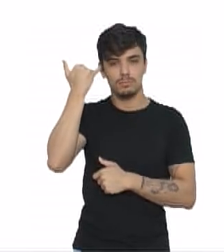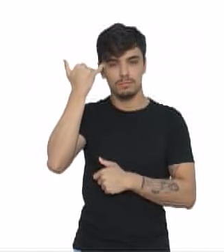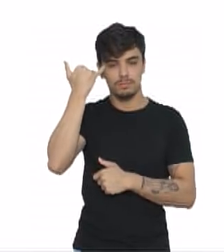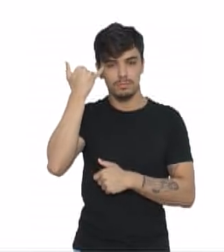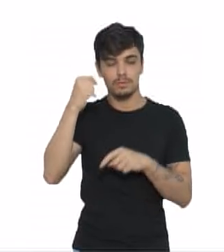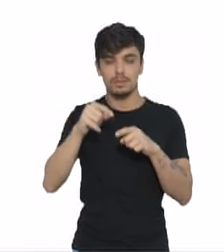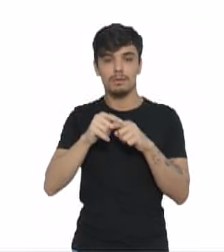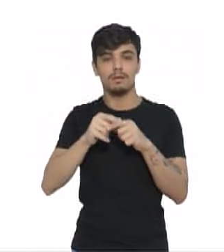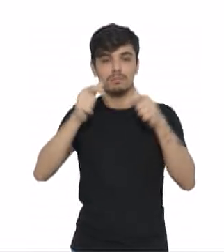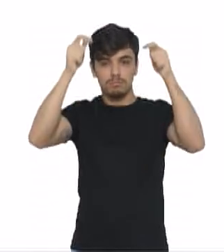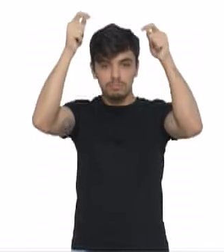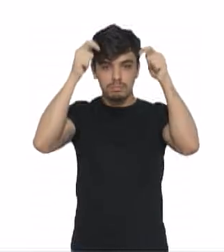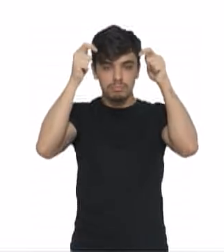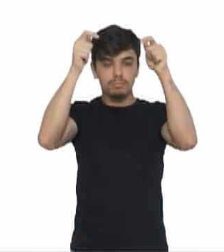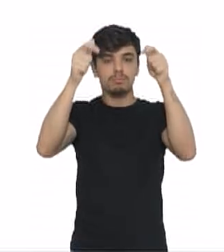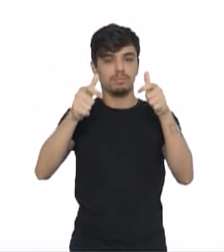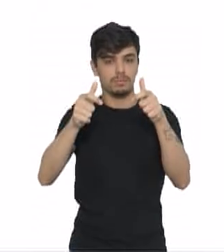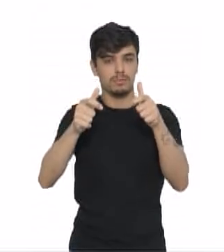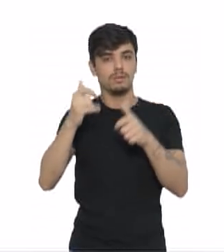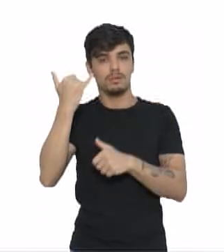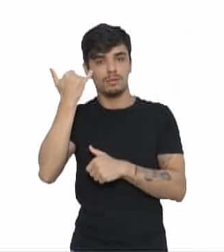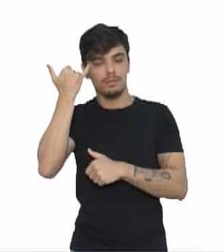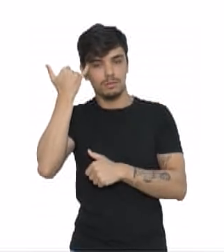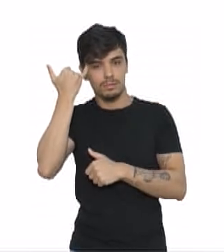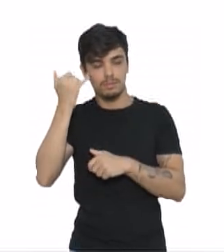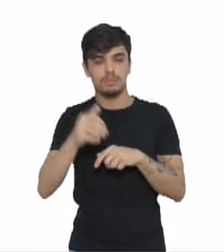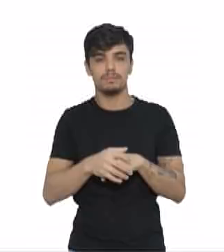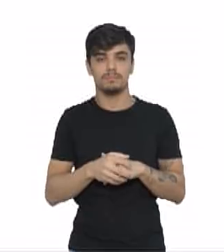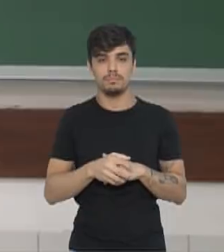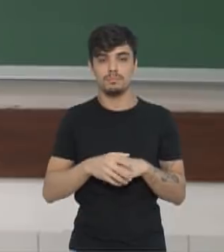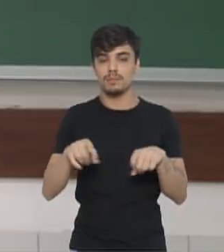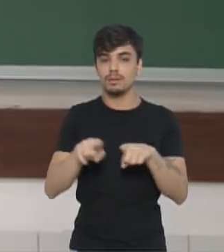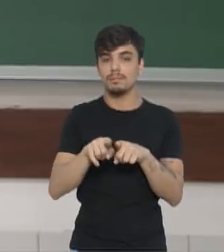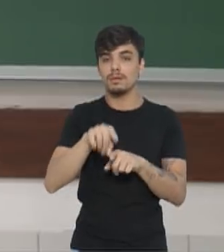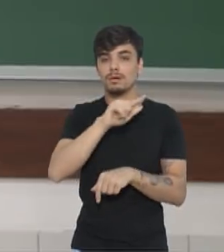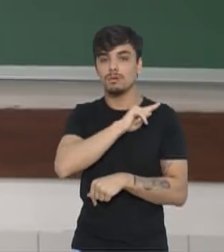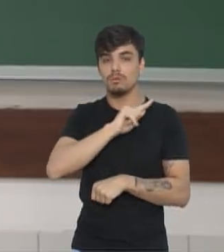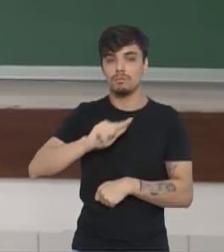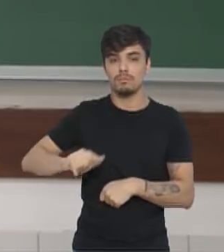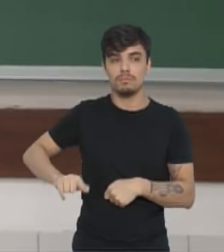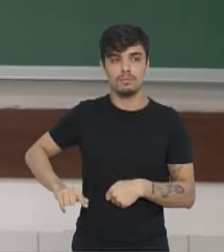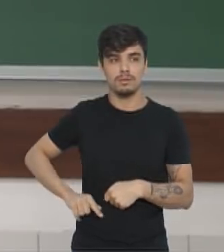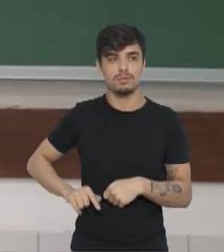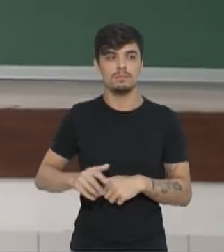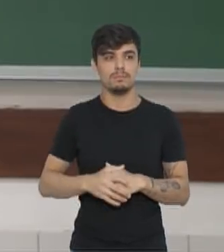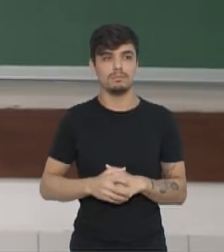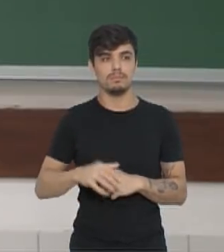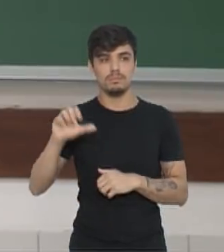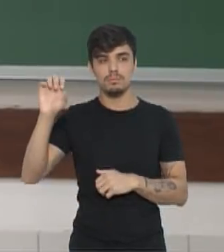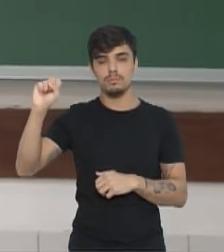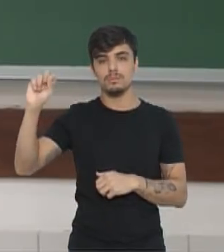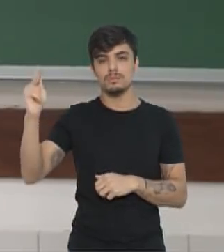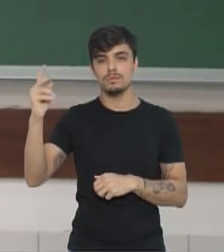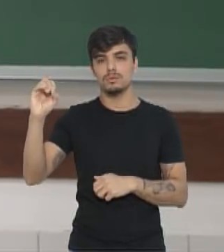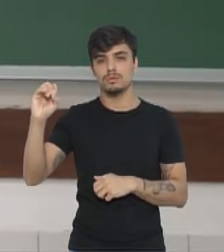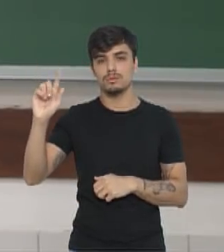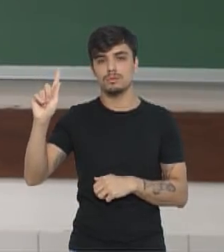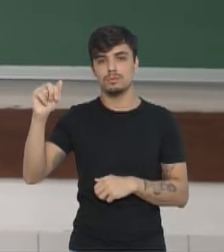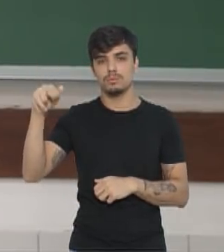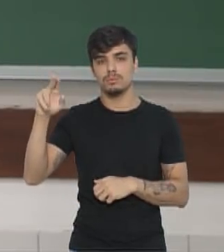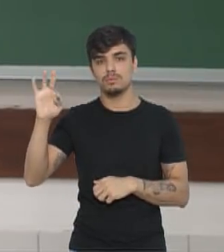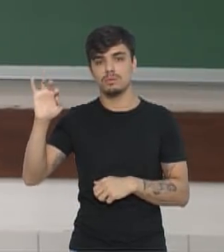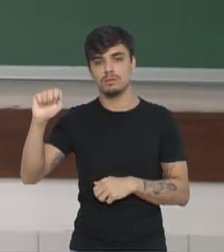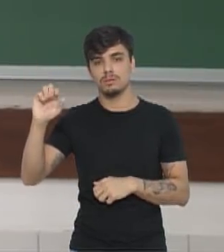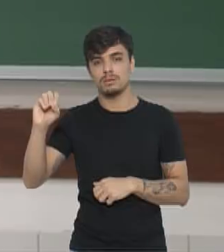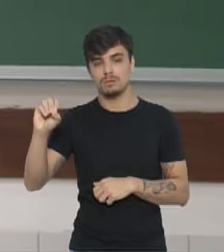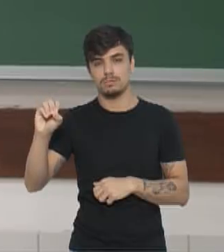japoneses, com o estilo de governo do shogunato, aquele estilo em que o general japonês, o general samurai, assumiu o poder e